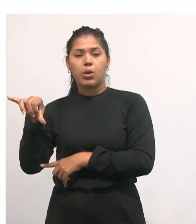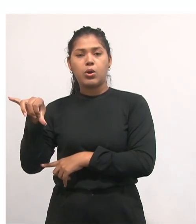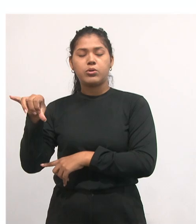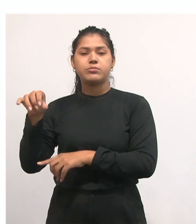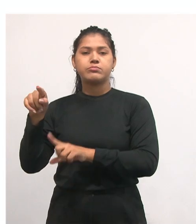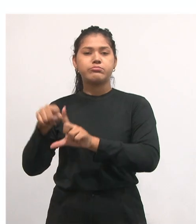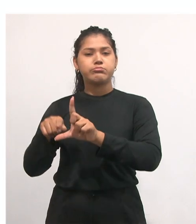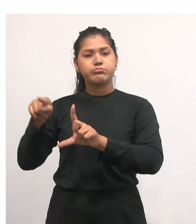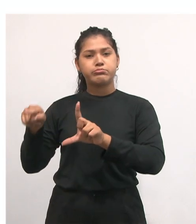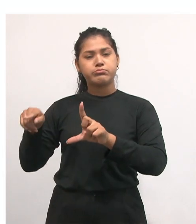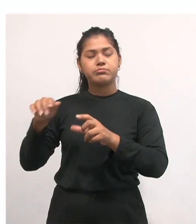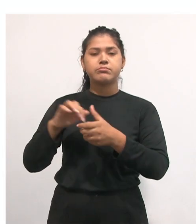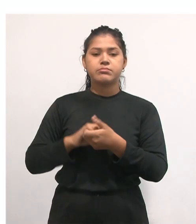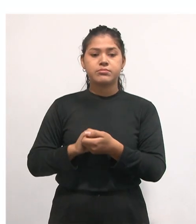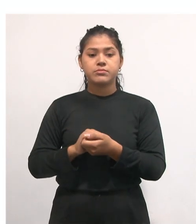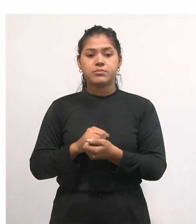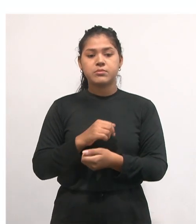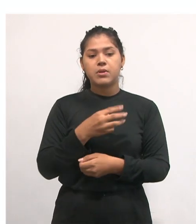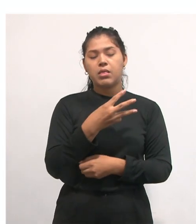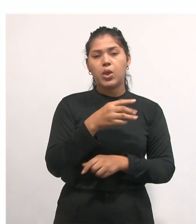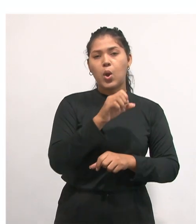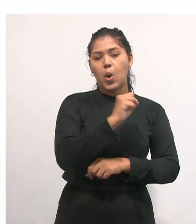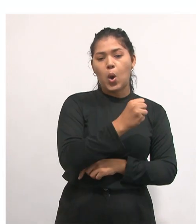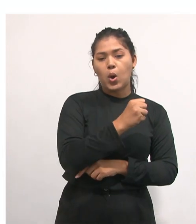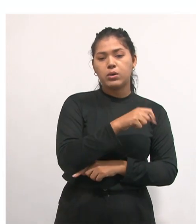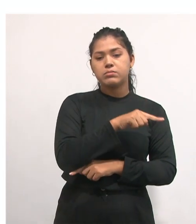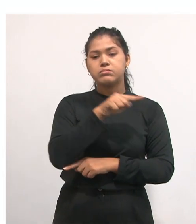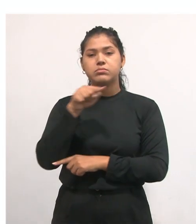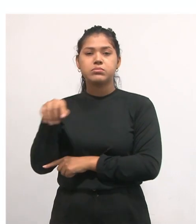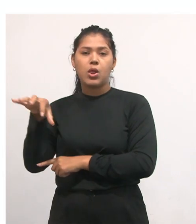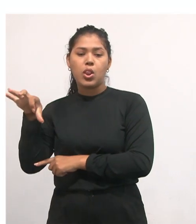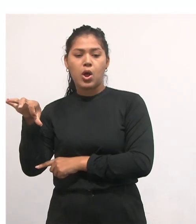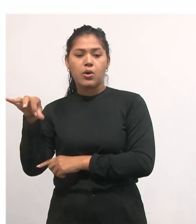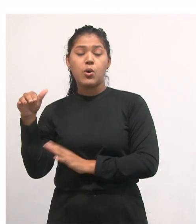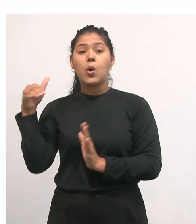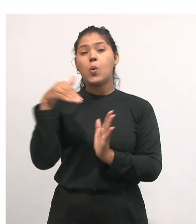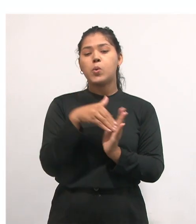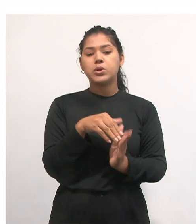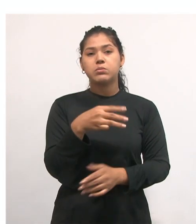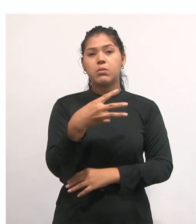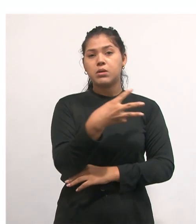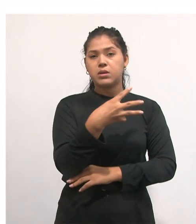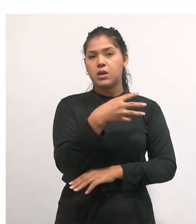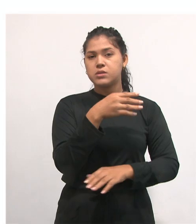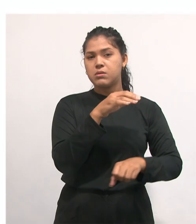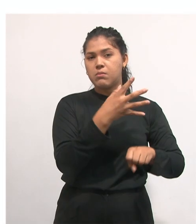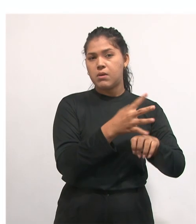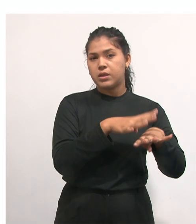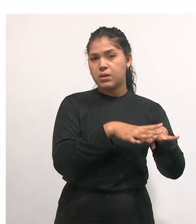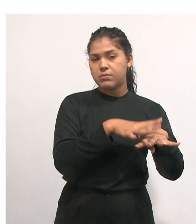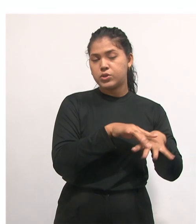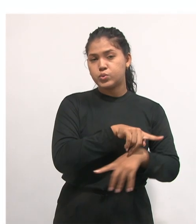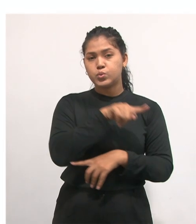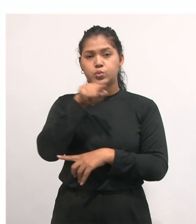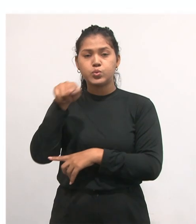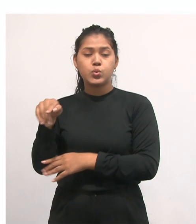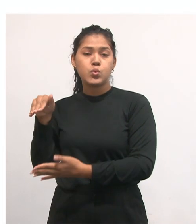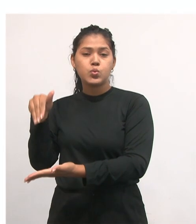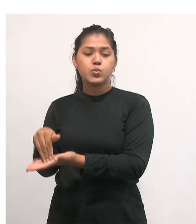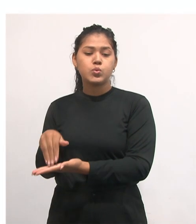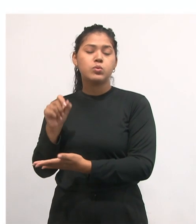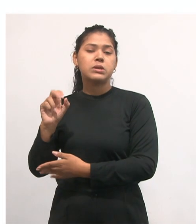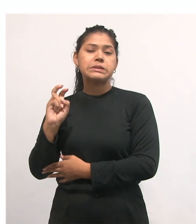também tirou 9. E assim por diante. Por exemplo, esse último aluno aqui tirou 3 em matemática e esse aluno aqui